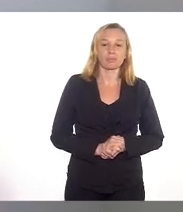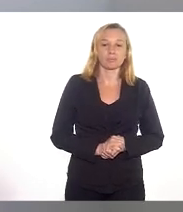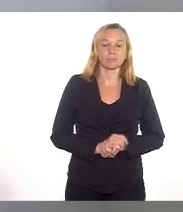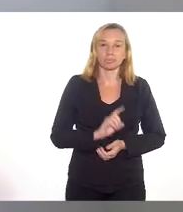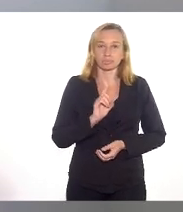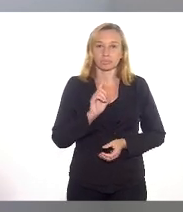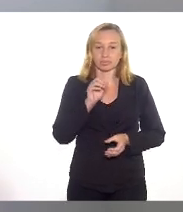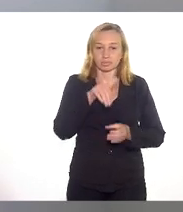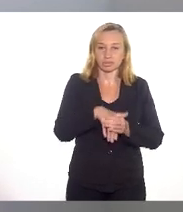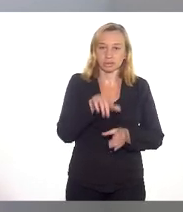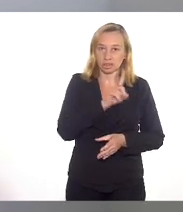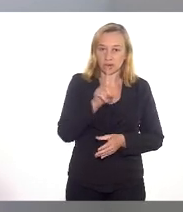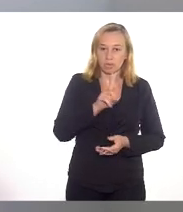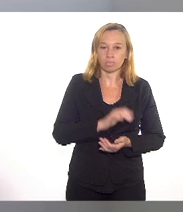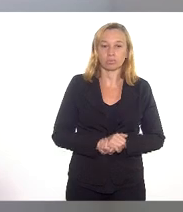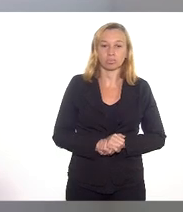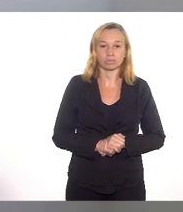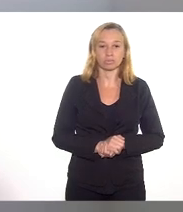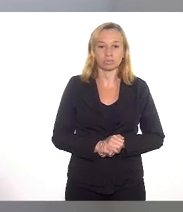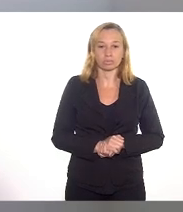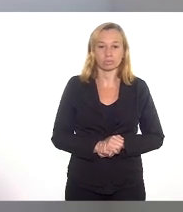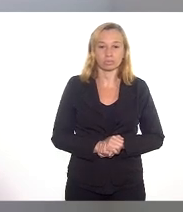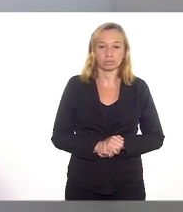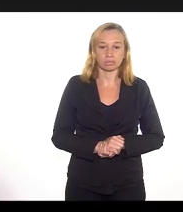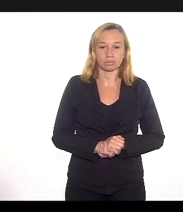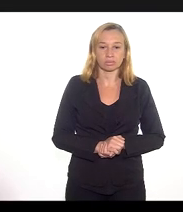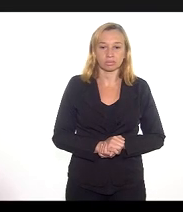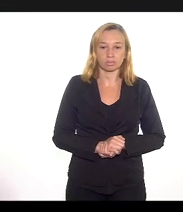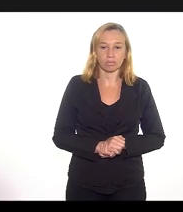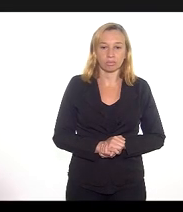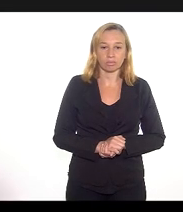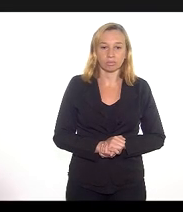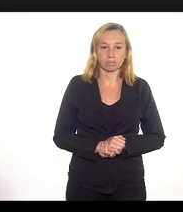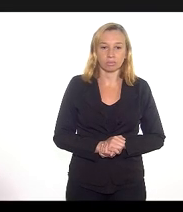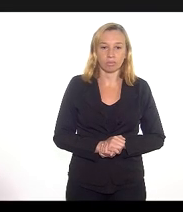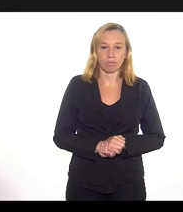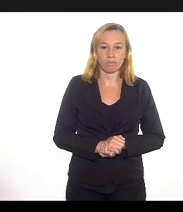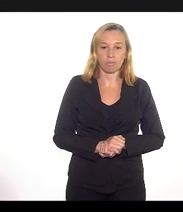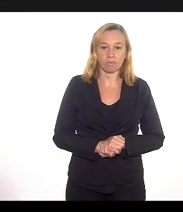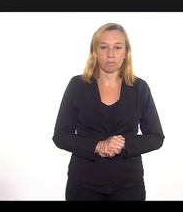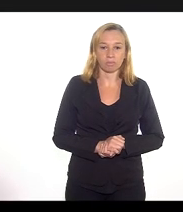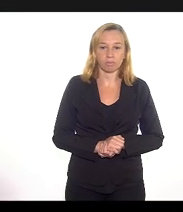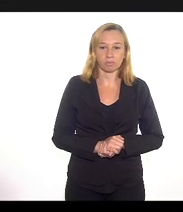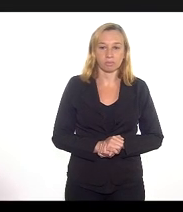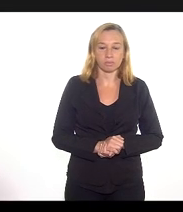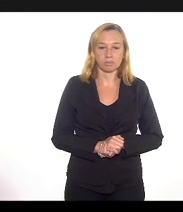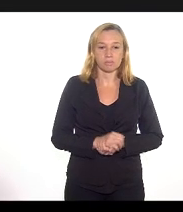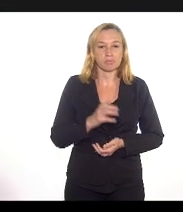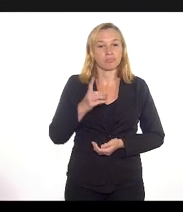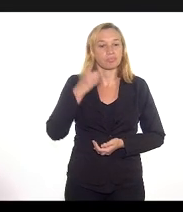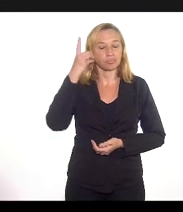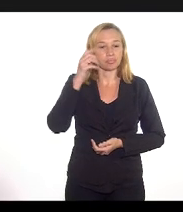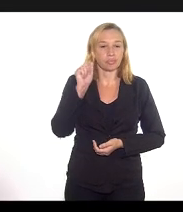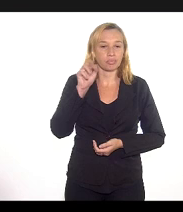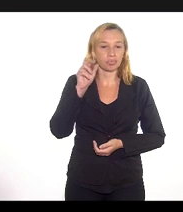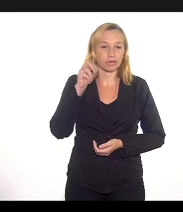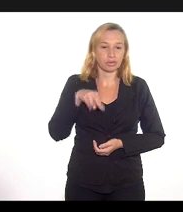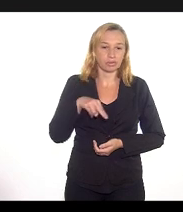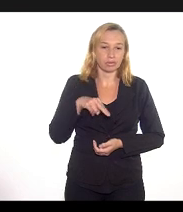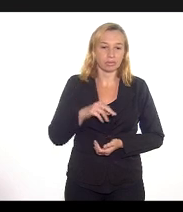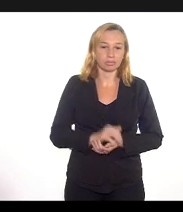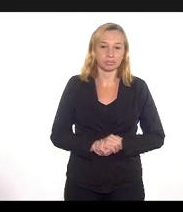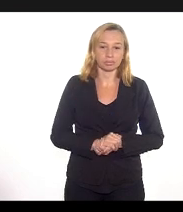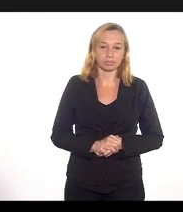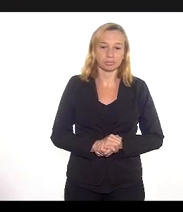Não. Deputado Anderson Alexandre.